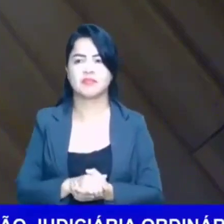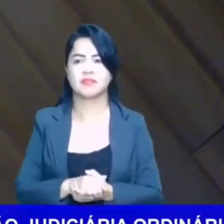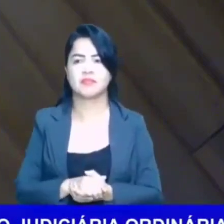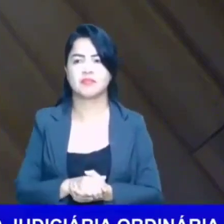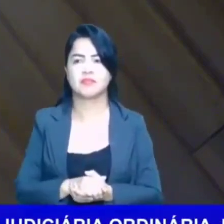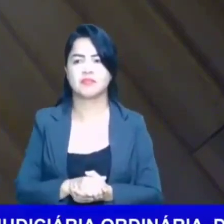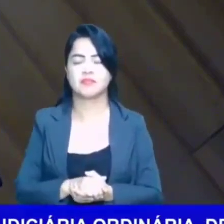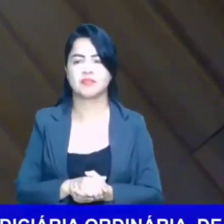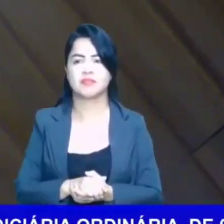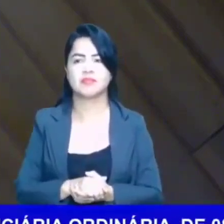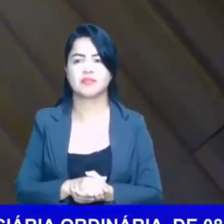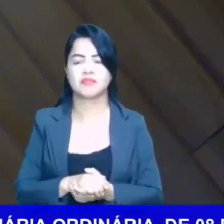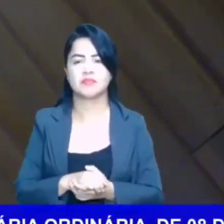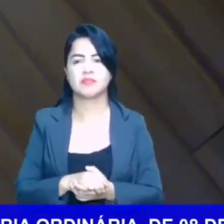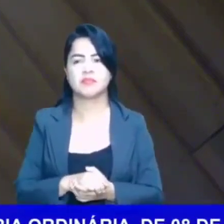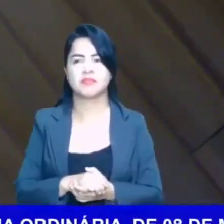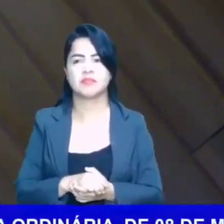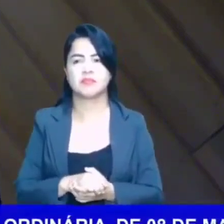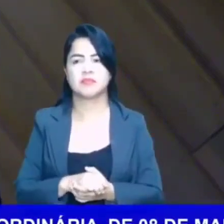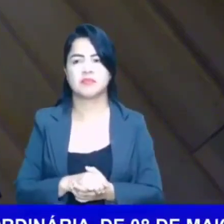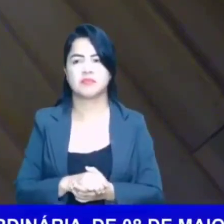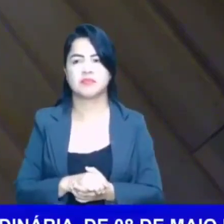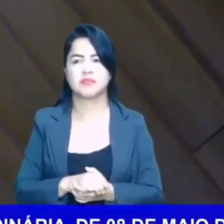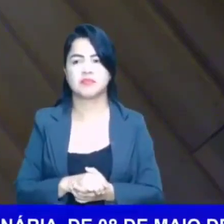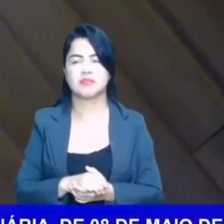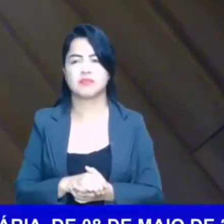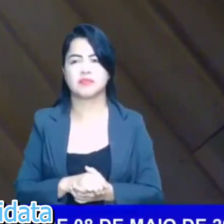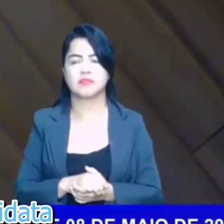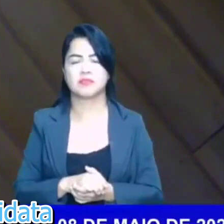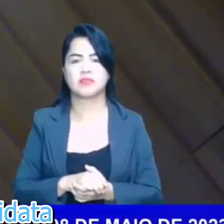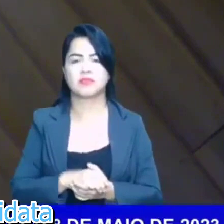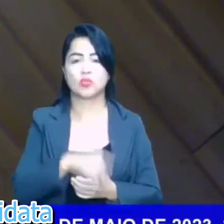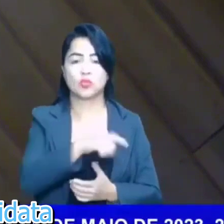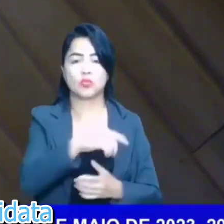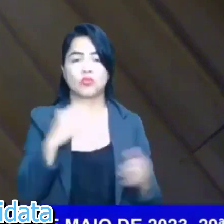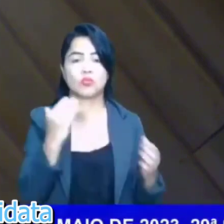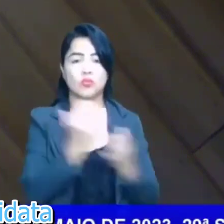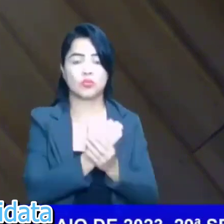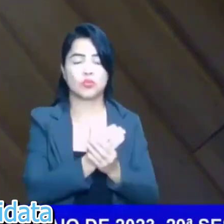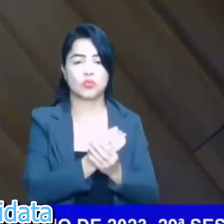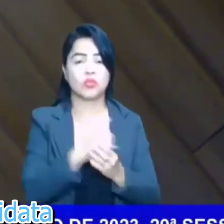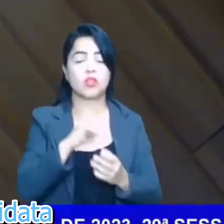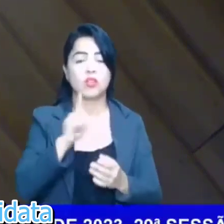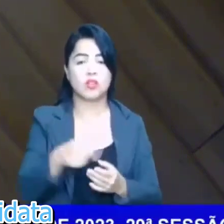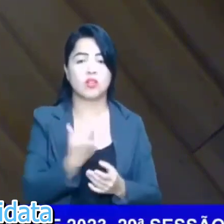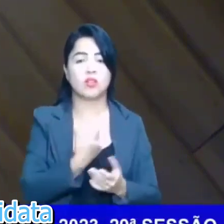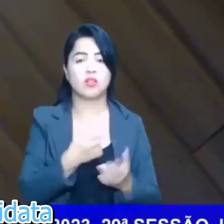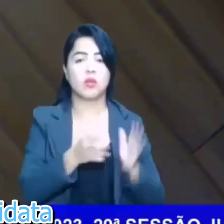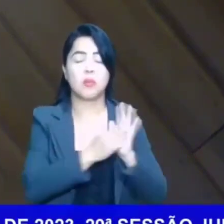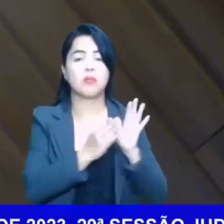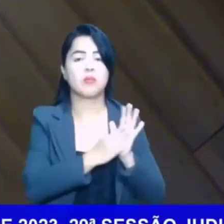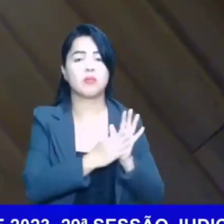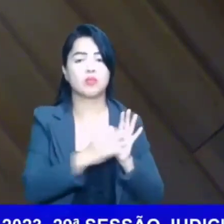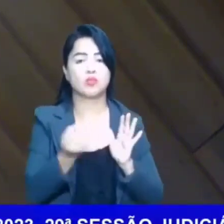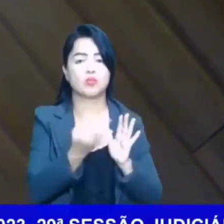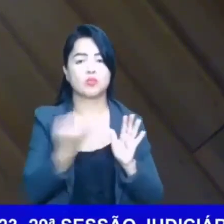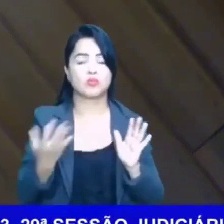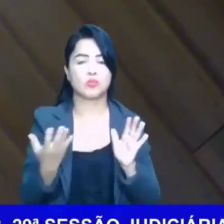Doutora Rafaela, pega seu celular para auxiliá-la. O processo trata-se da prestação de conta da candidata